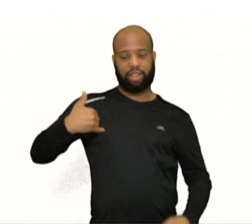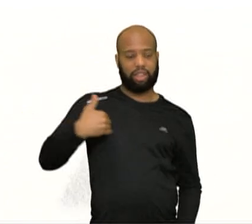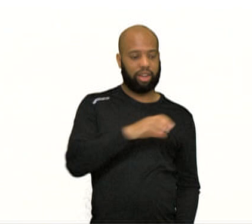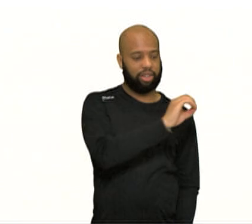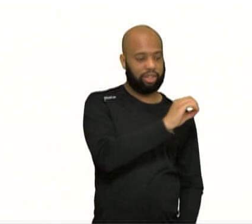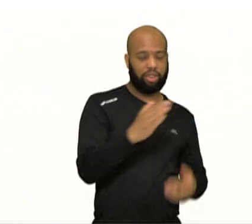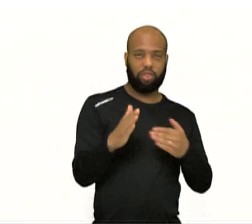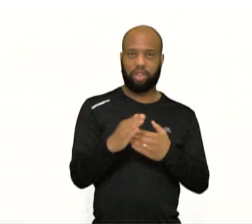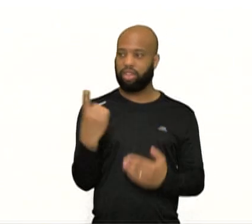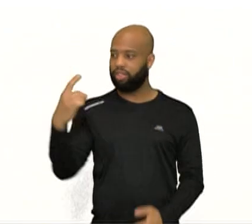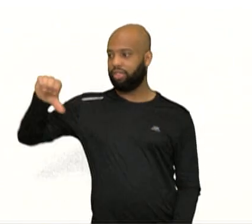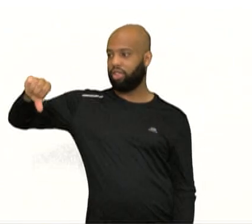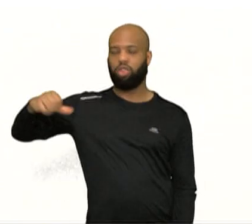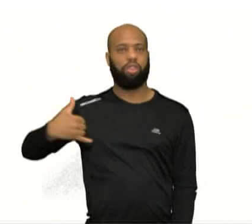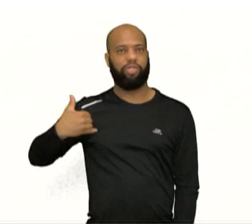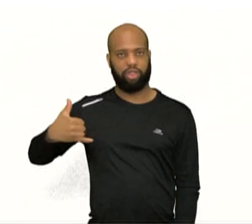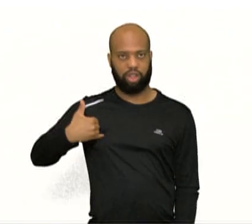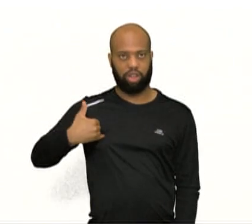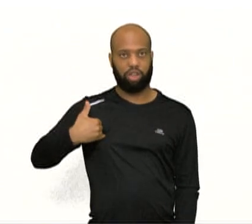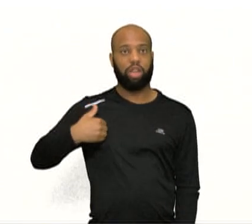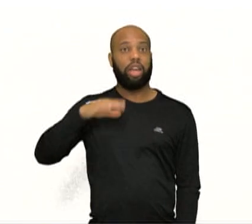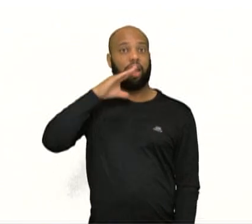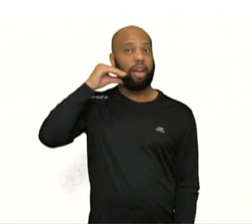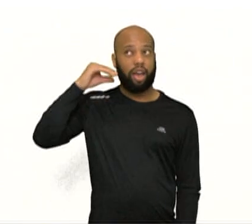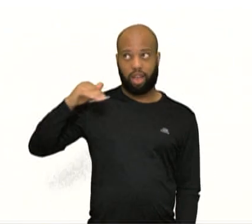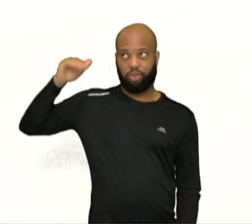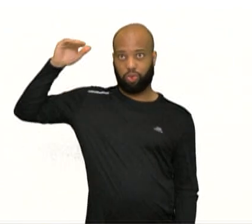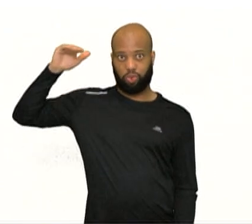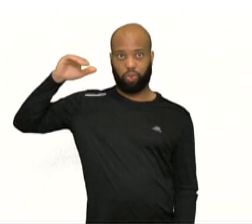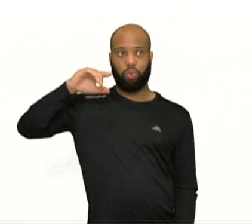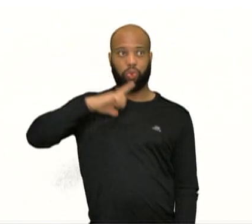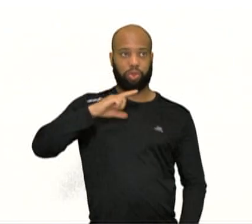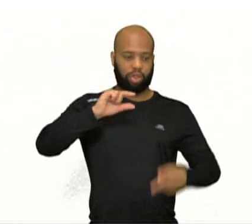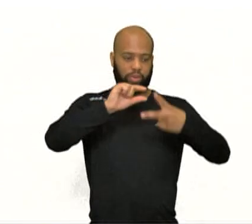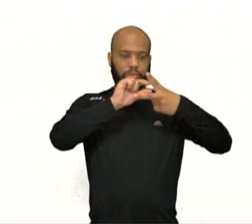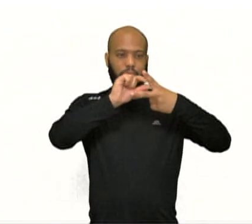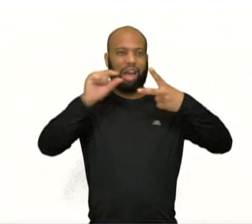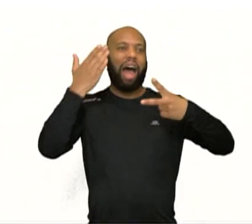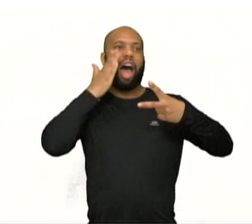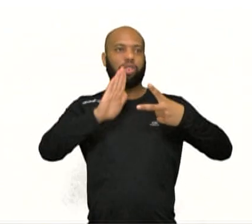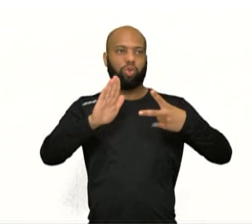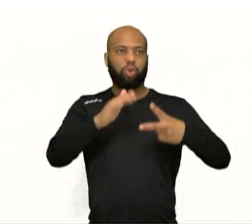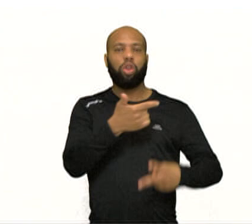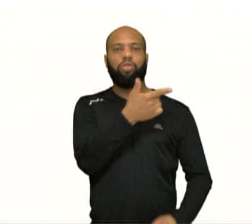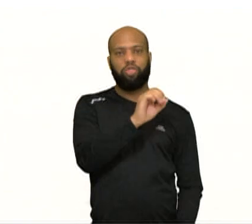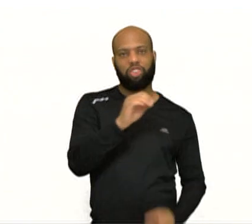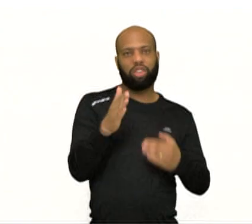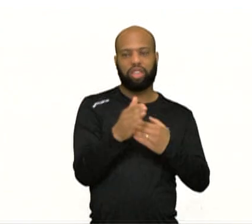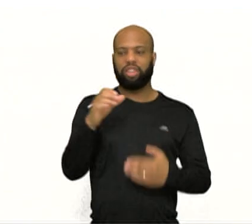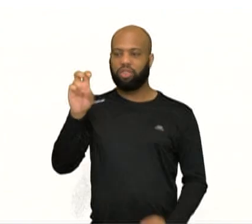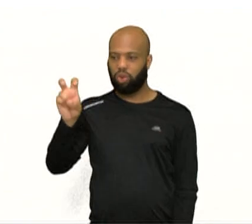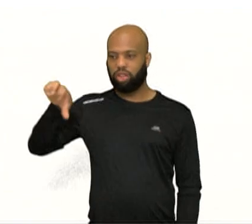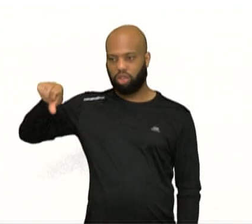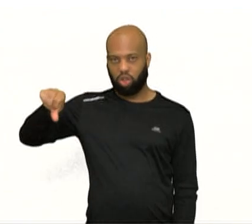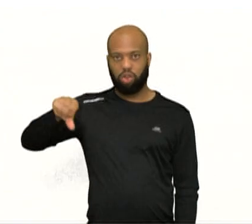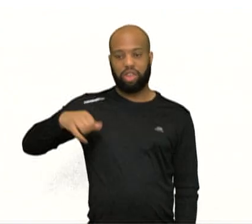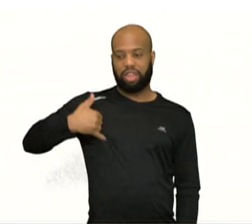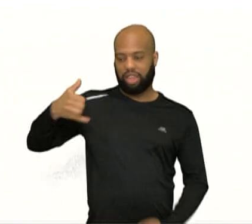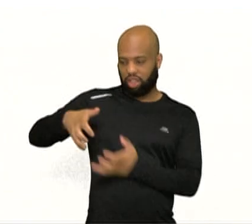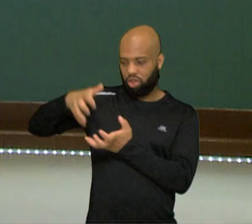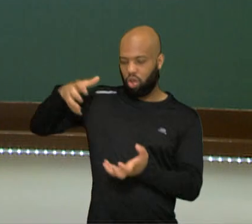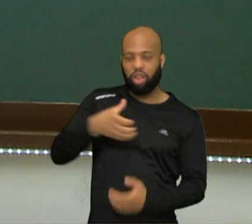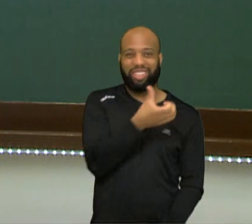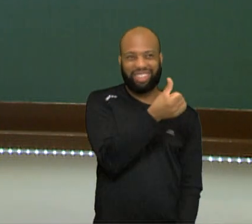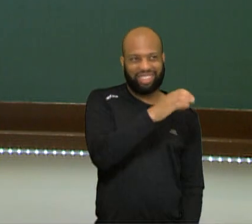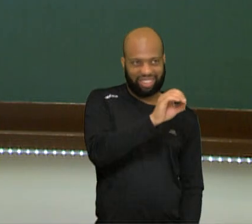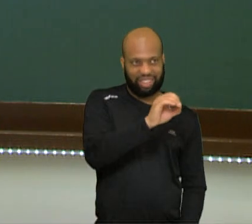19 anos, adultos, né, que vão de 20 a 59 anos, e idosos de 60 até 80 anos